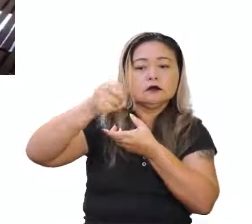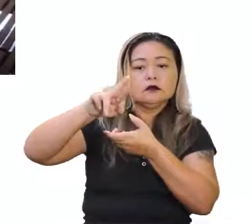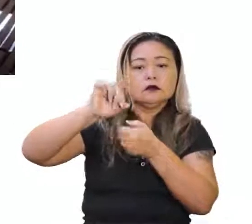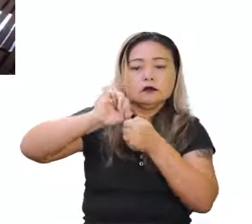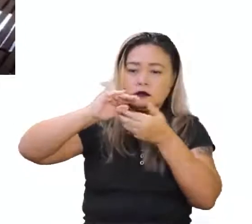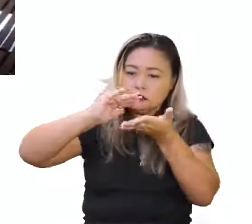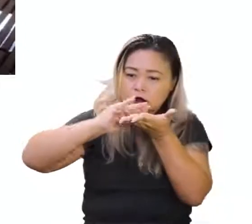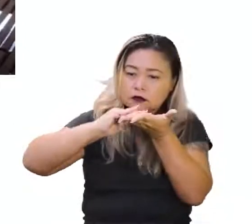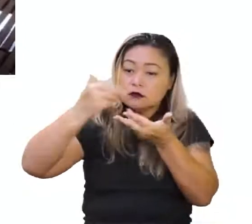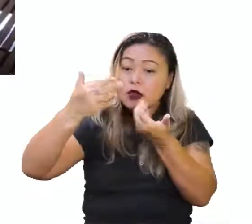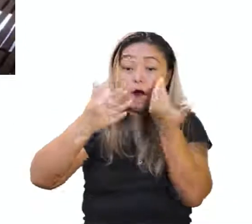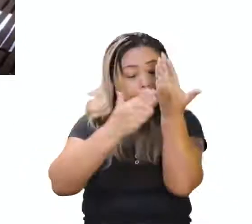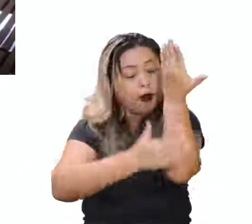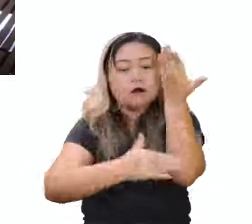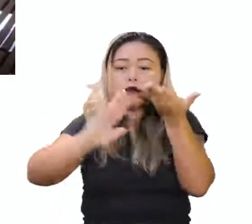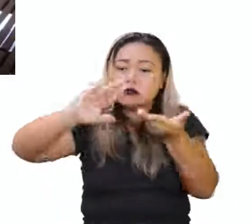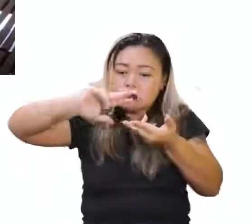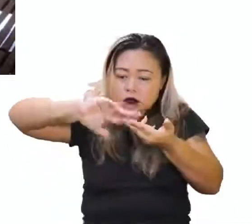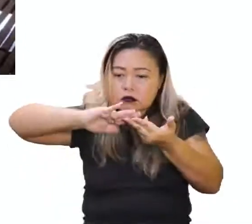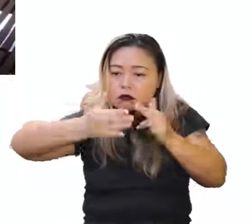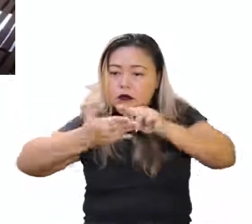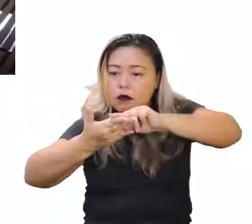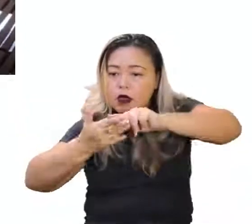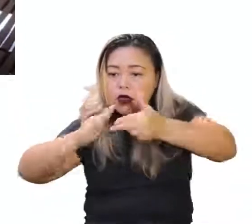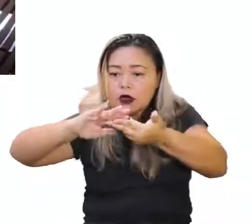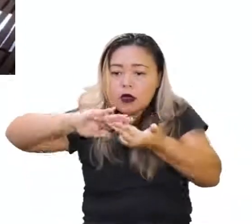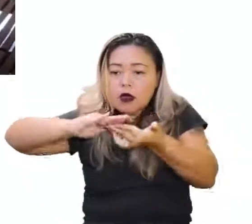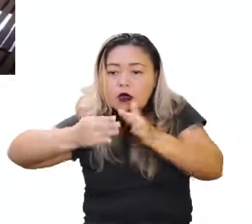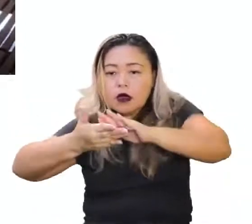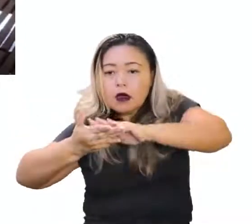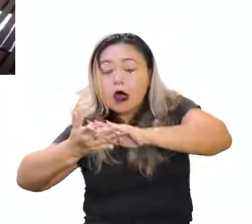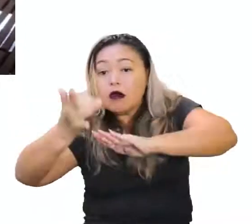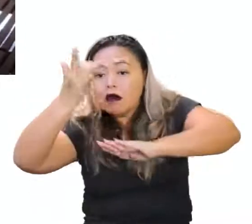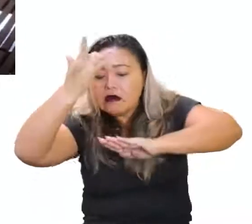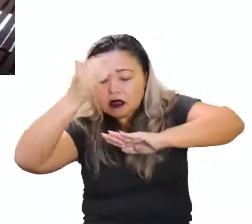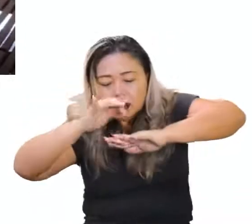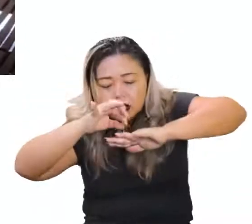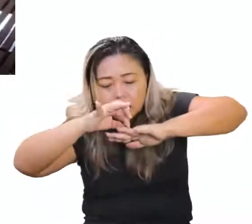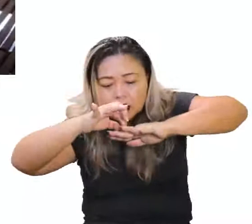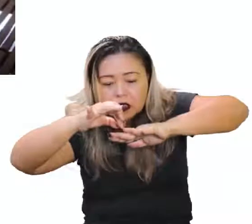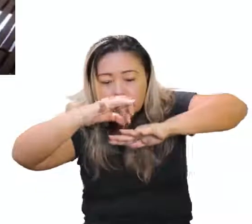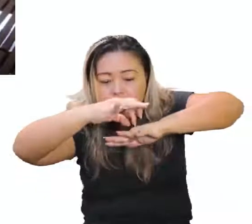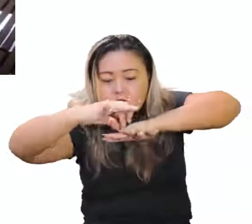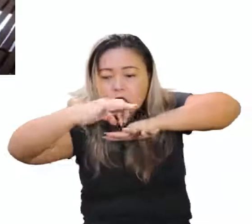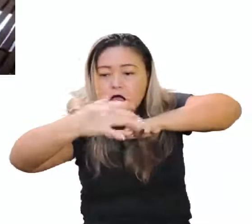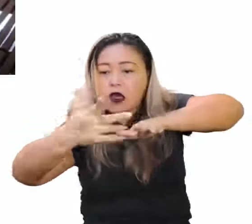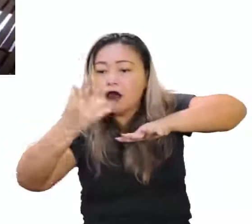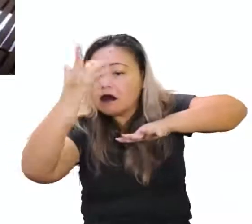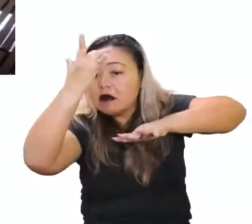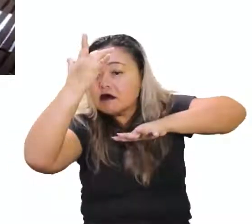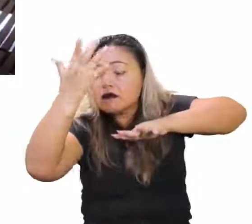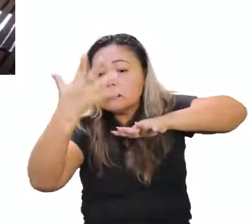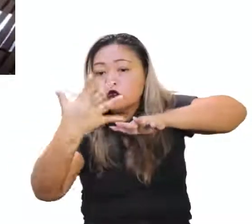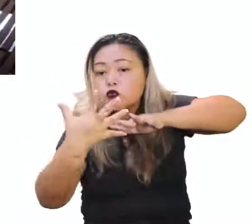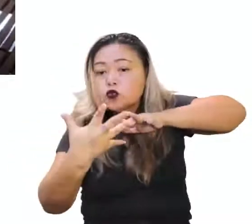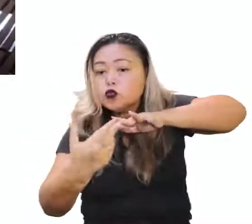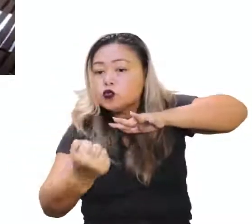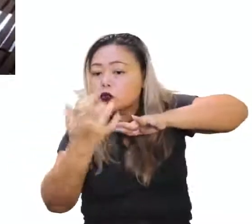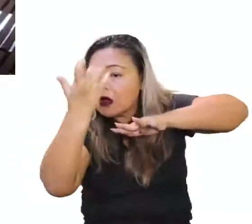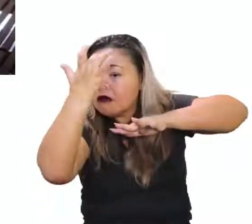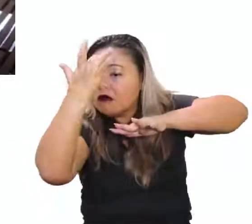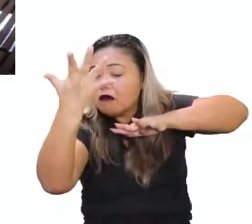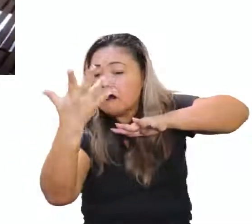são ripas, tá, pessoal? Que vão facilitar a retirada tanto das fezes como da